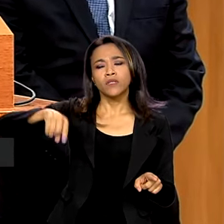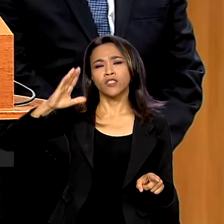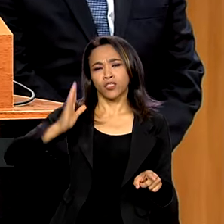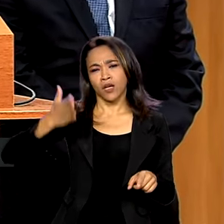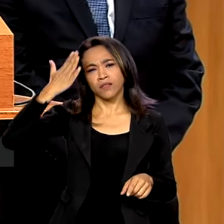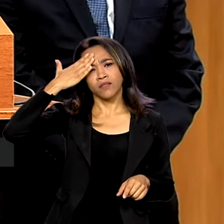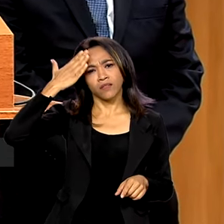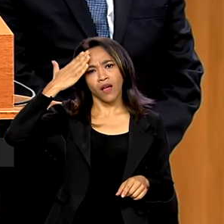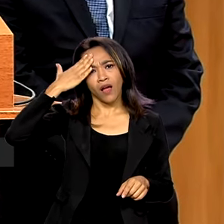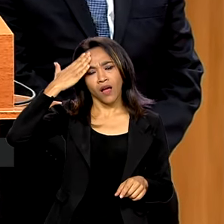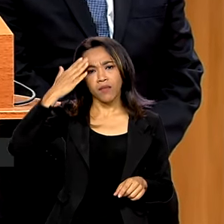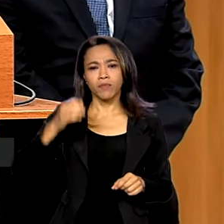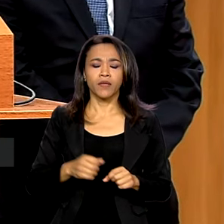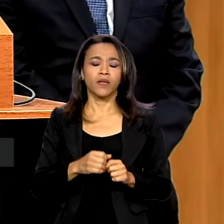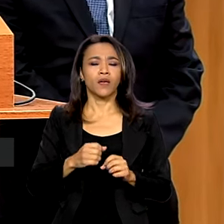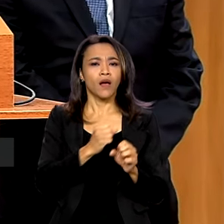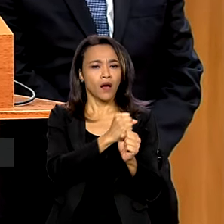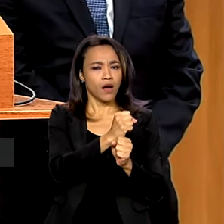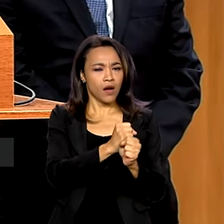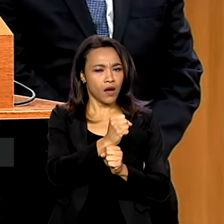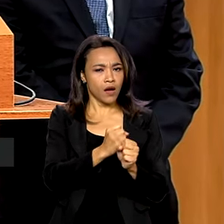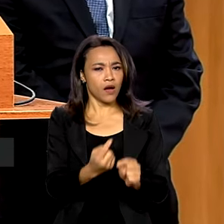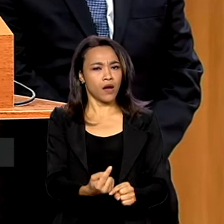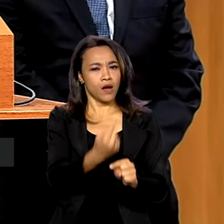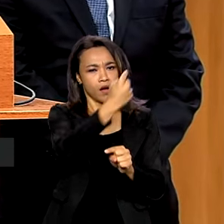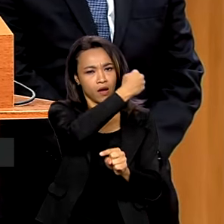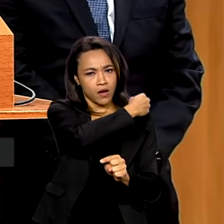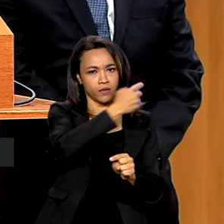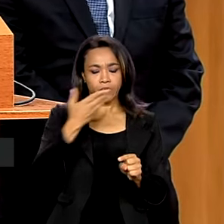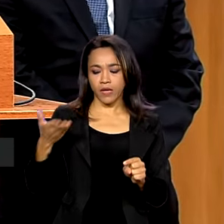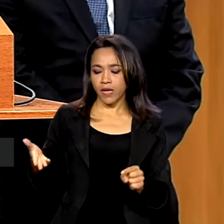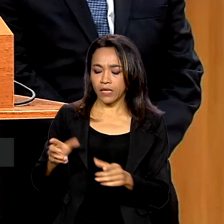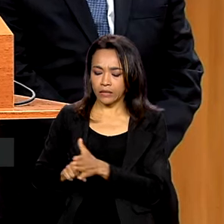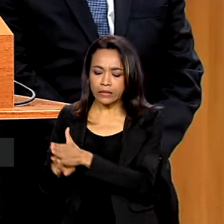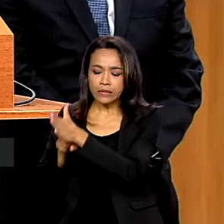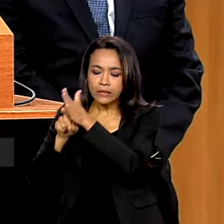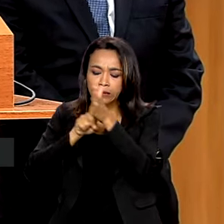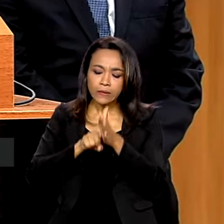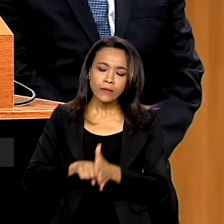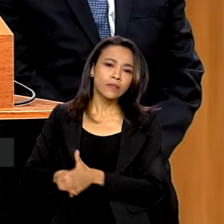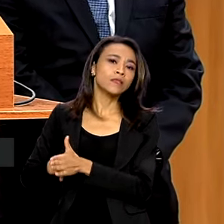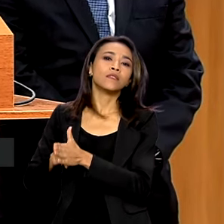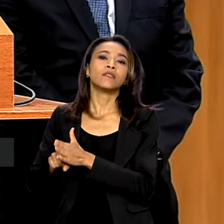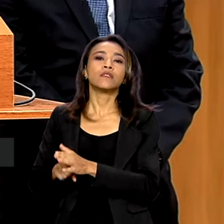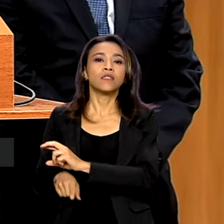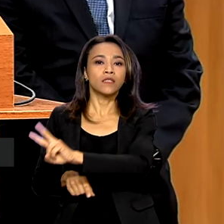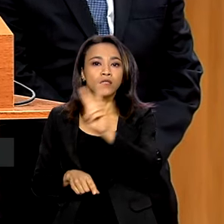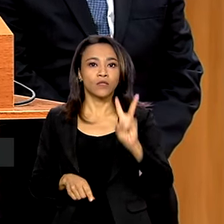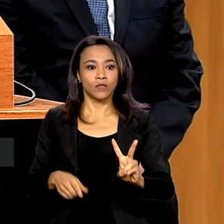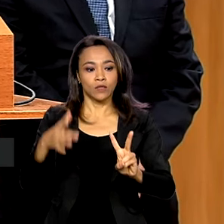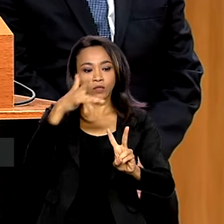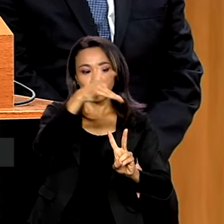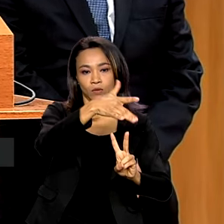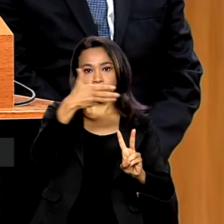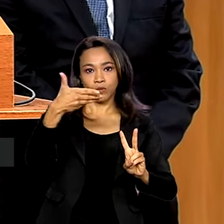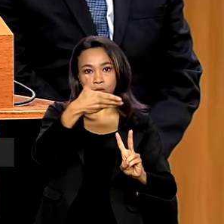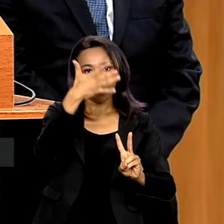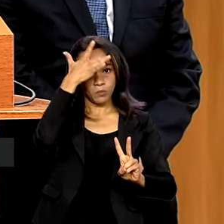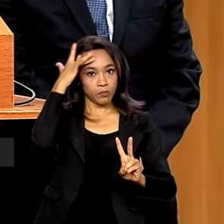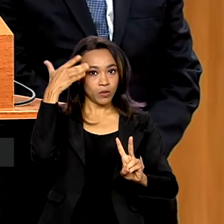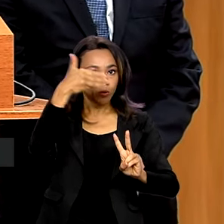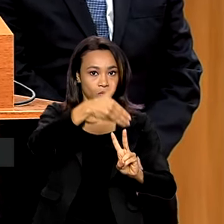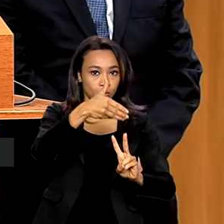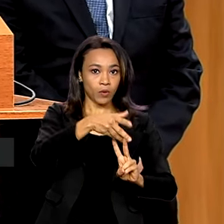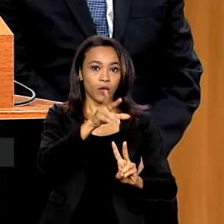sabem, há alguns anos essa investigação gira em torno desses dois personagens, o